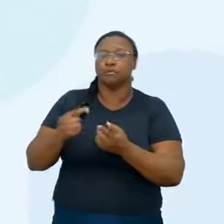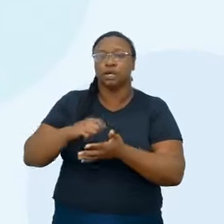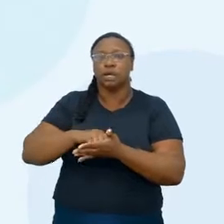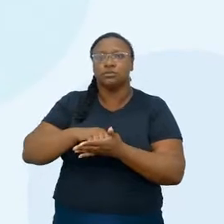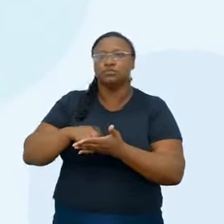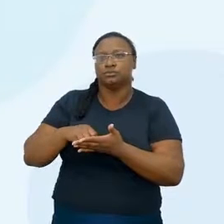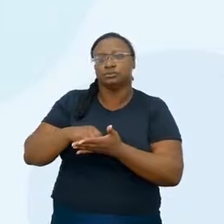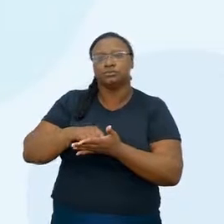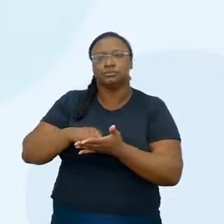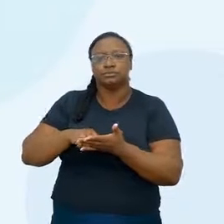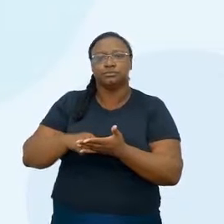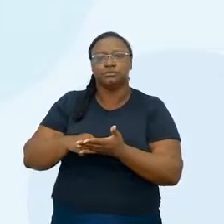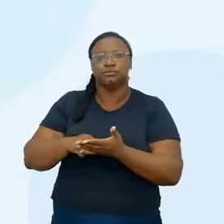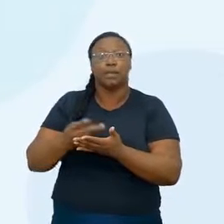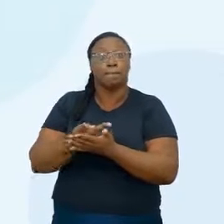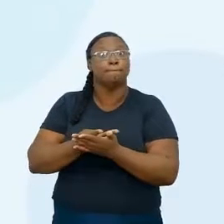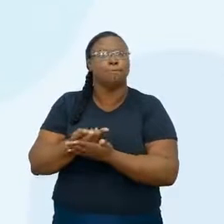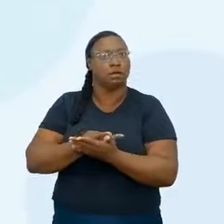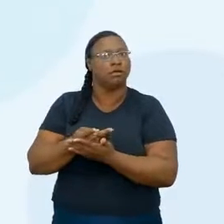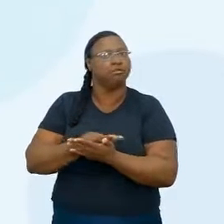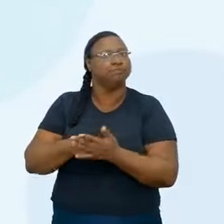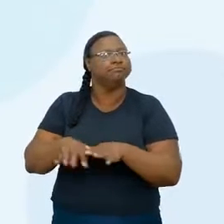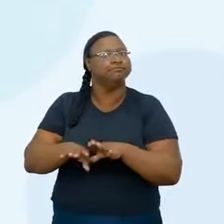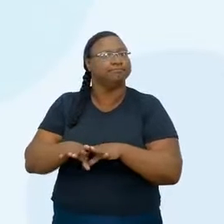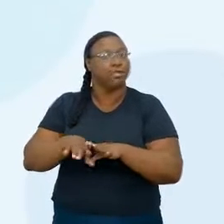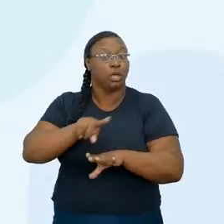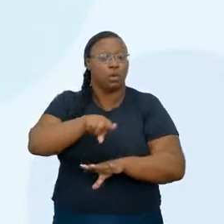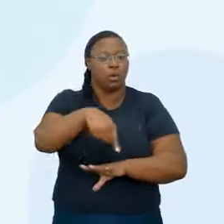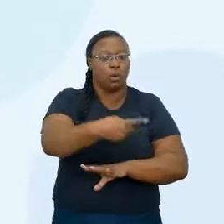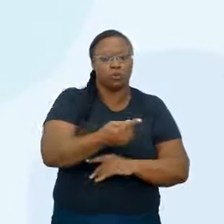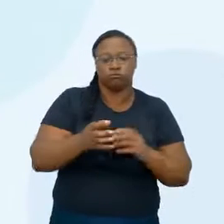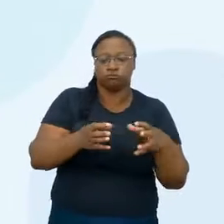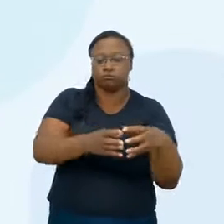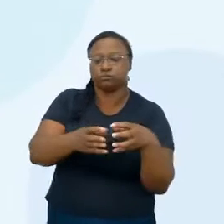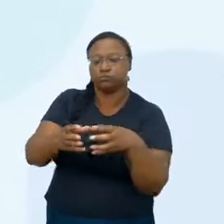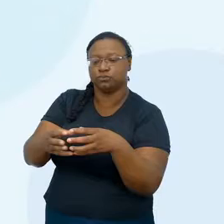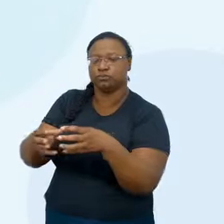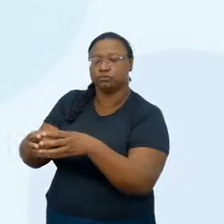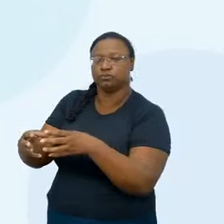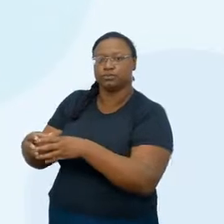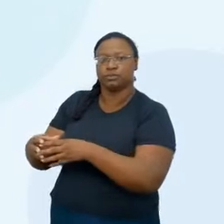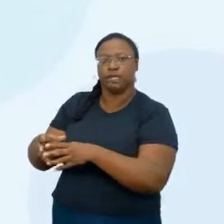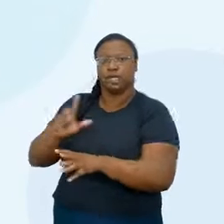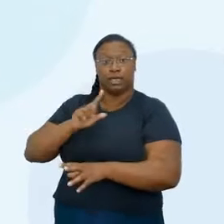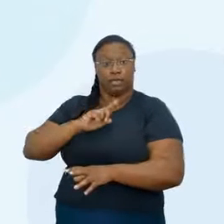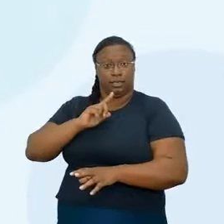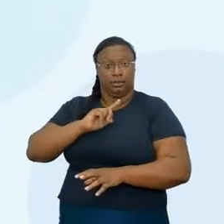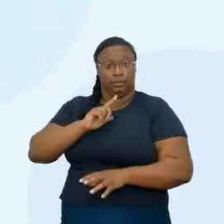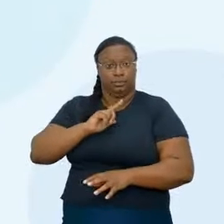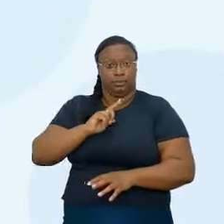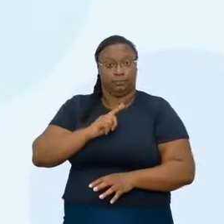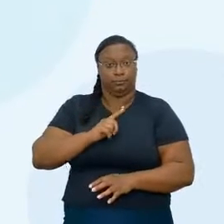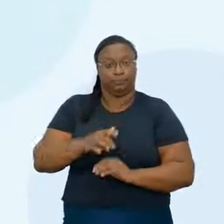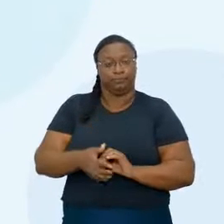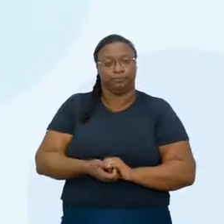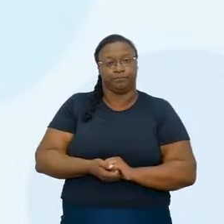eles vão pegando do que foi pesquisado por outros grupos, né? Então aqui a gente tem, né, dentro